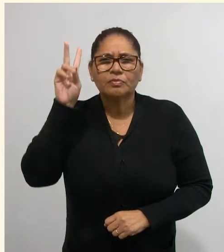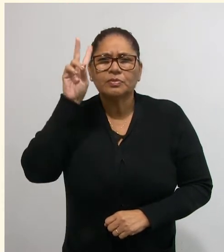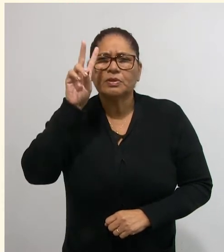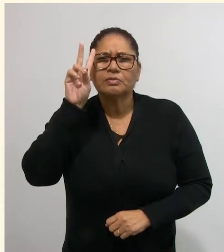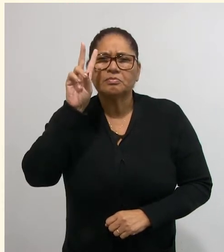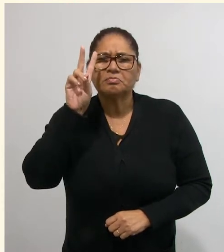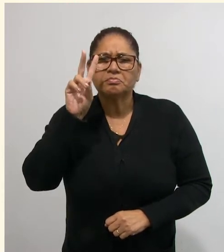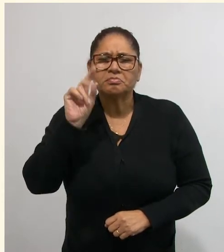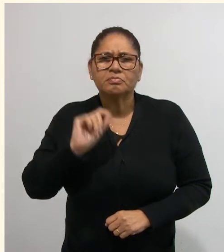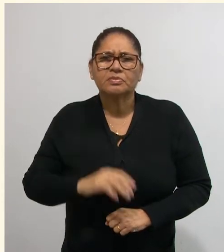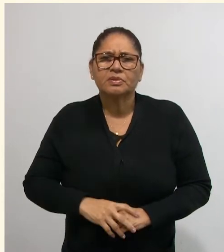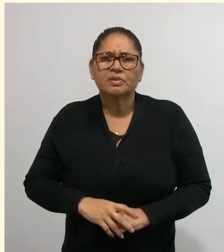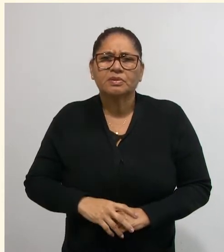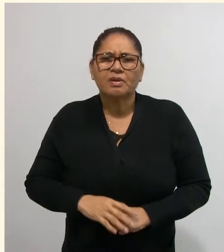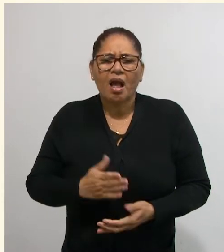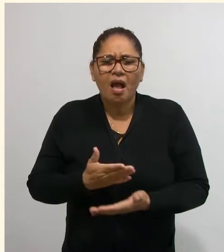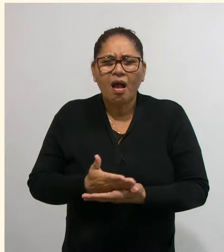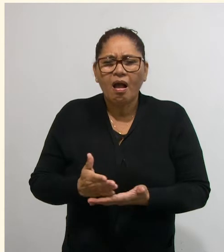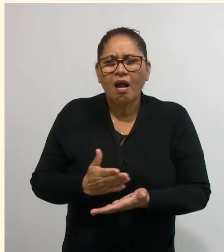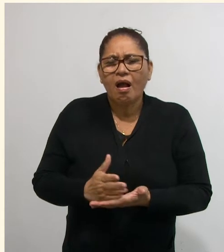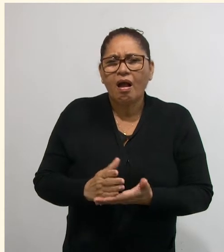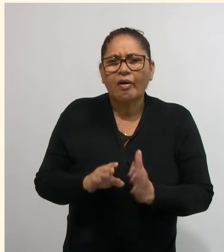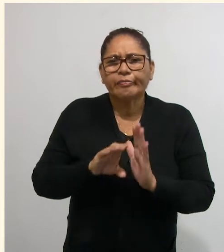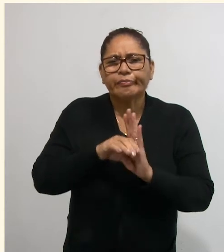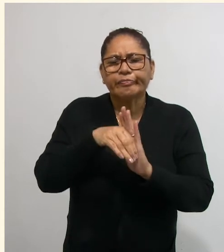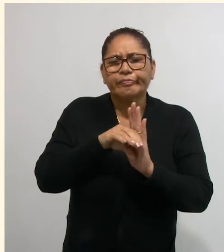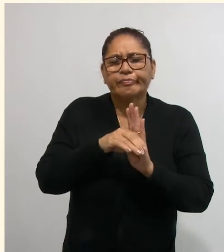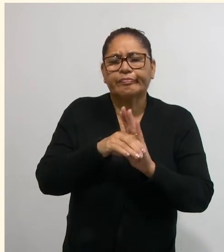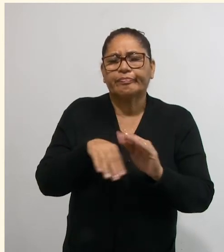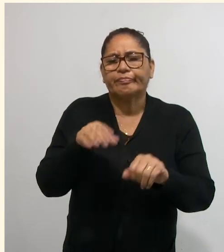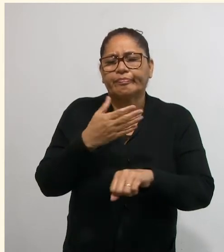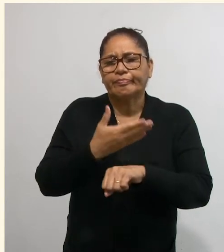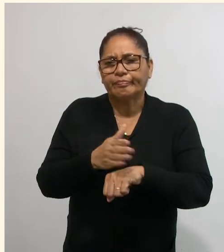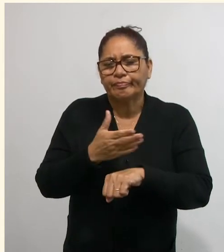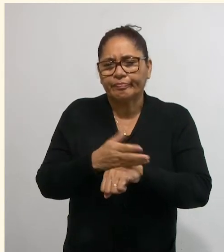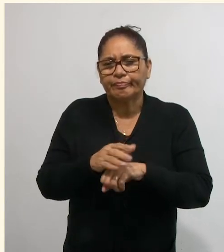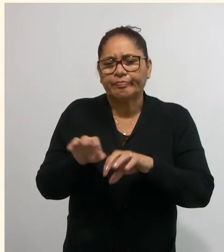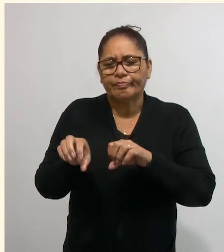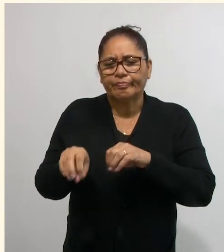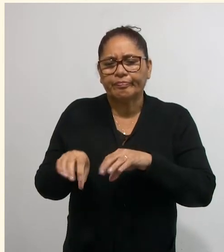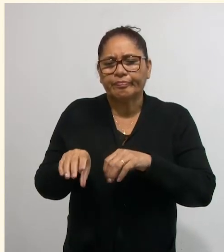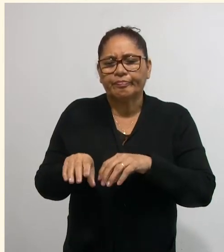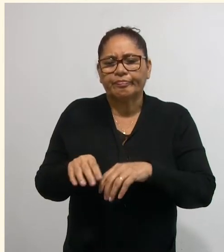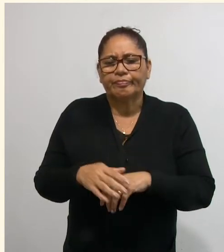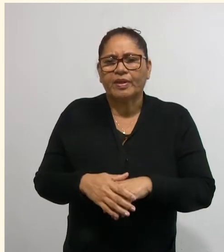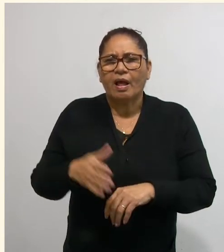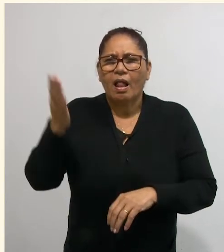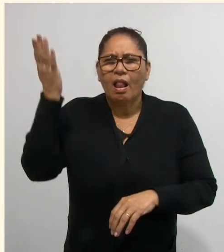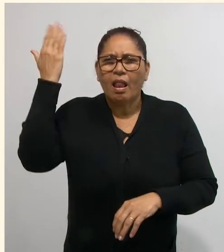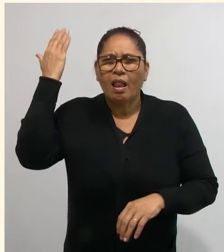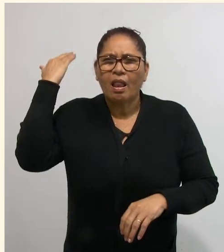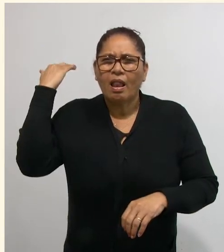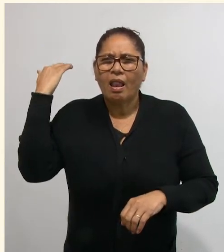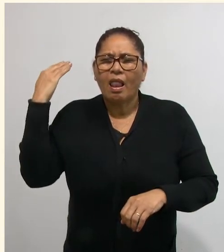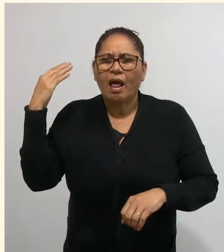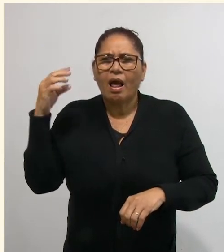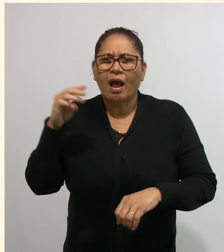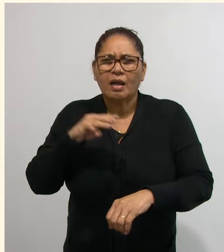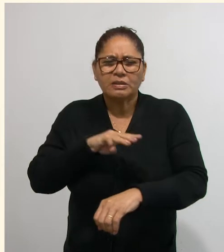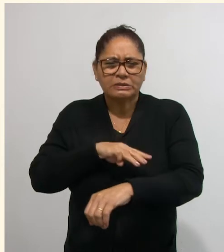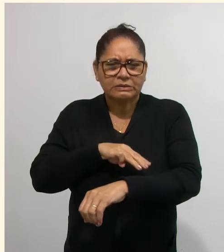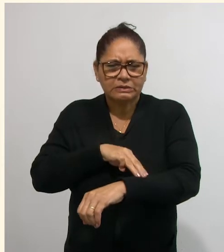relembrar alguns conceitos de prática educativa, que vem lá da Idade Média, na